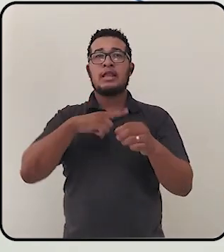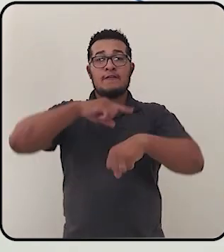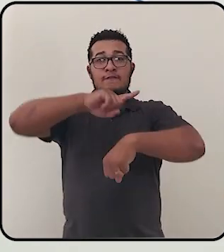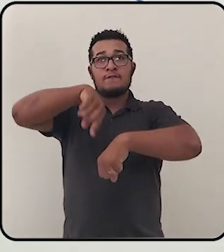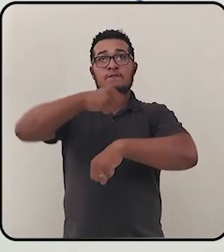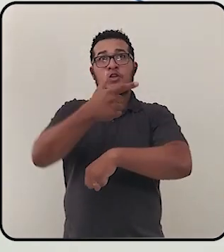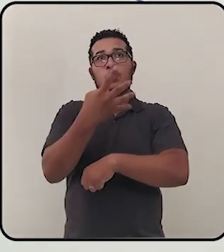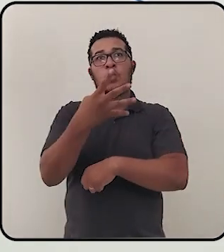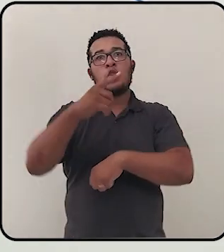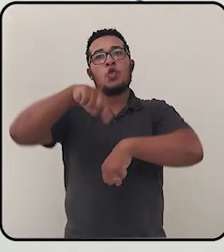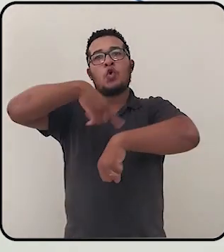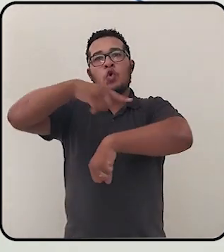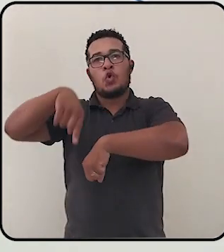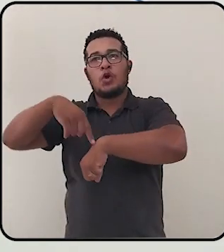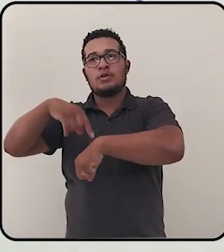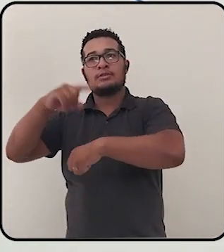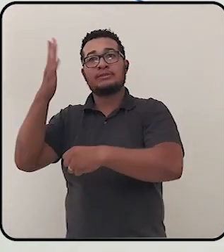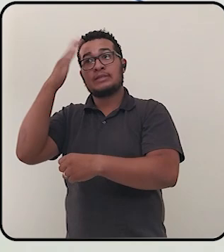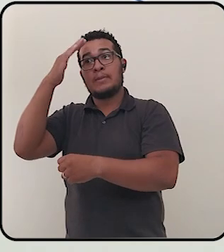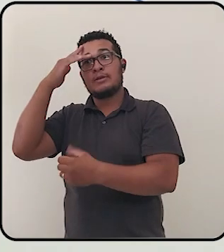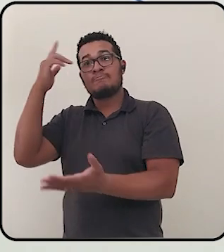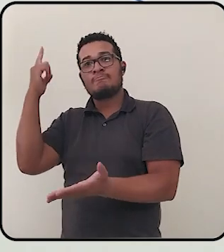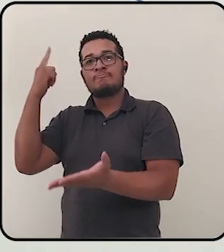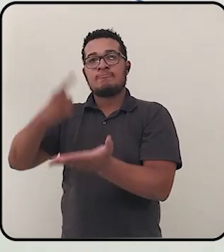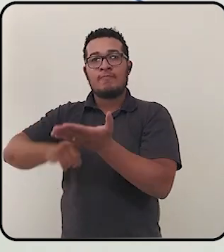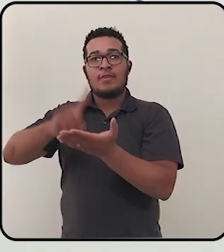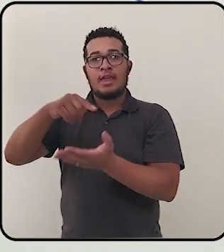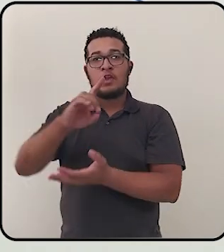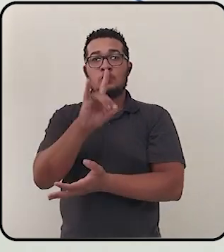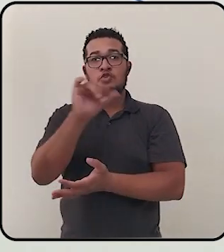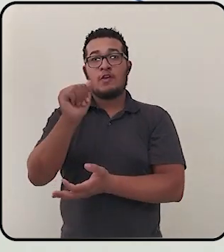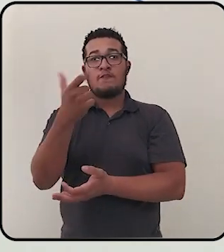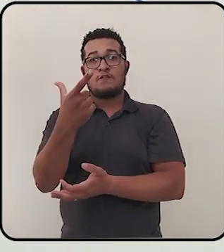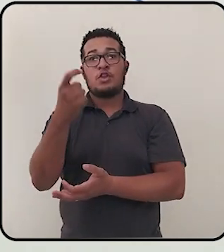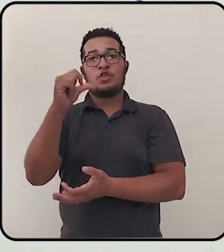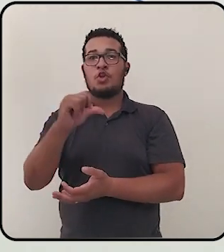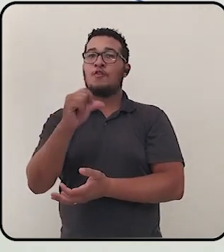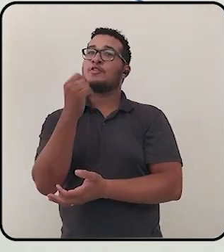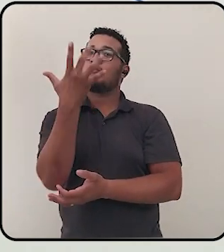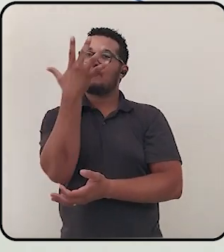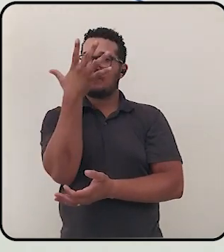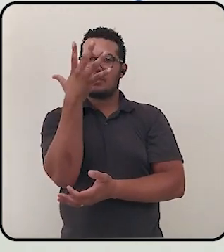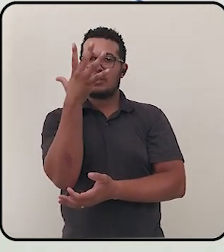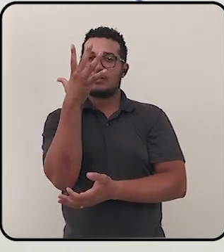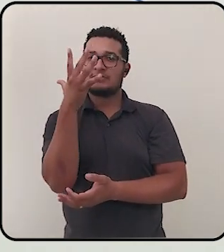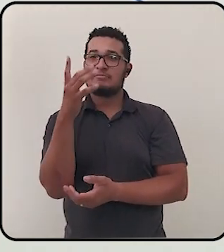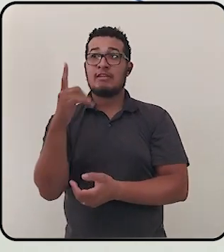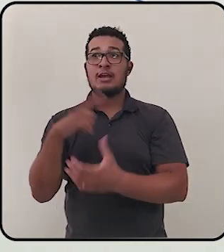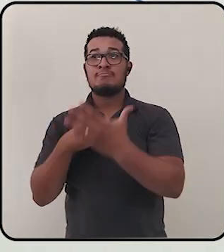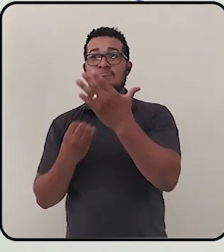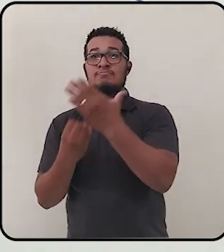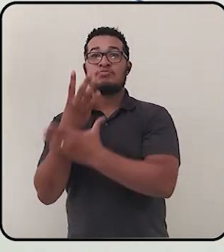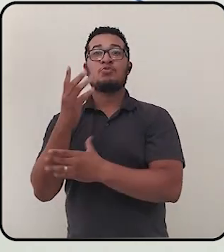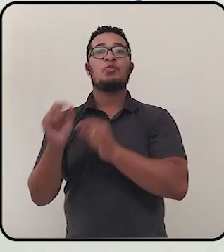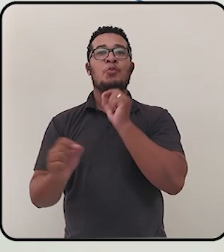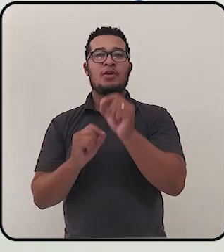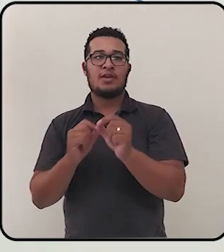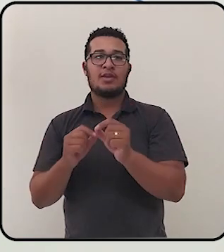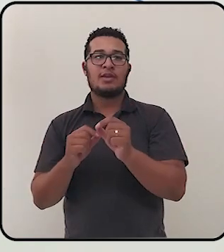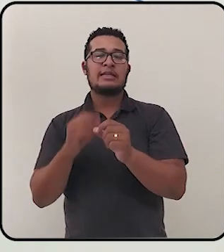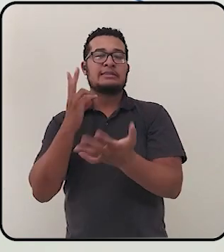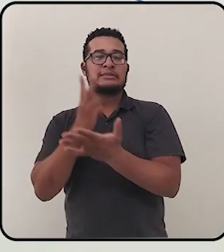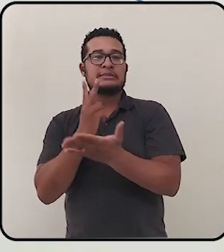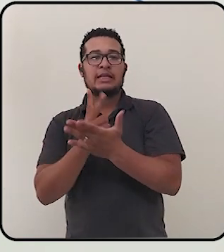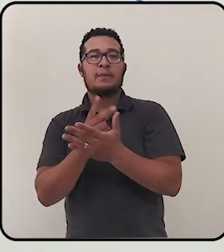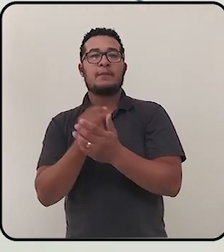24 horas, um dia, é o dia 29 de fevereiro, que dá origem a um ano bissexto de